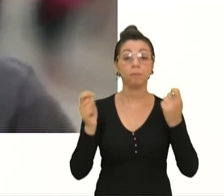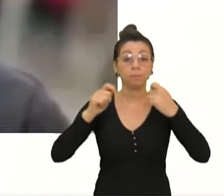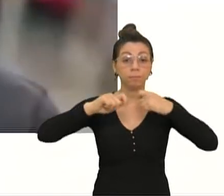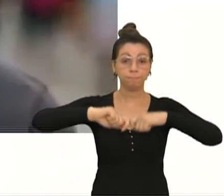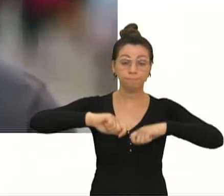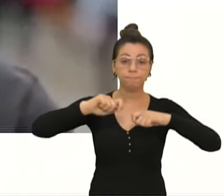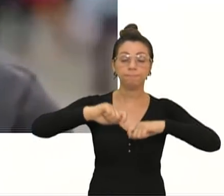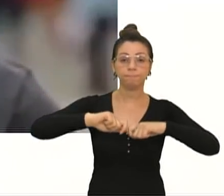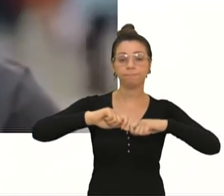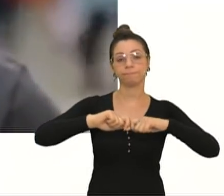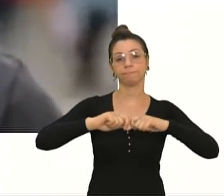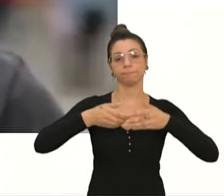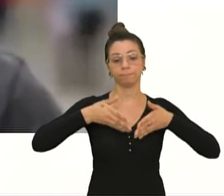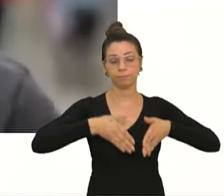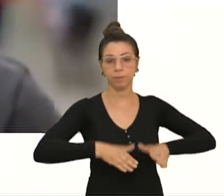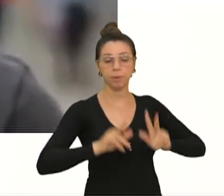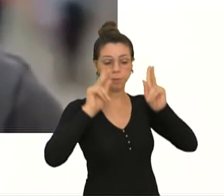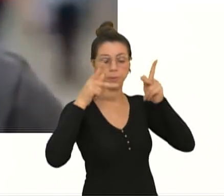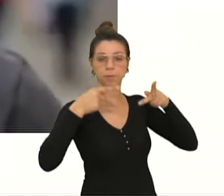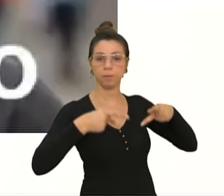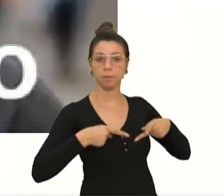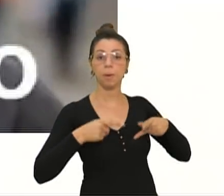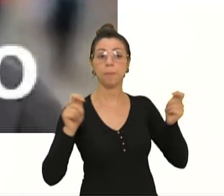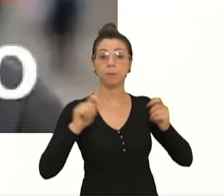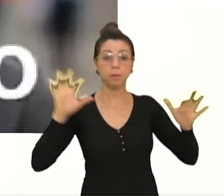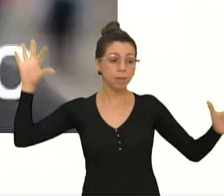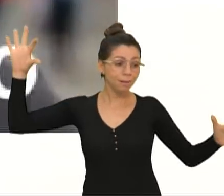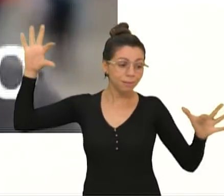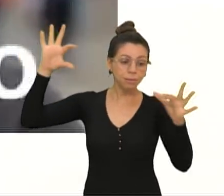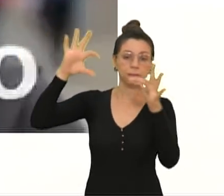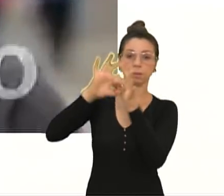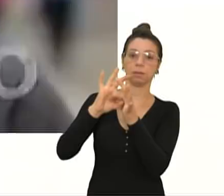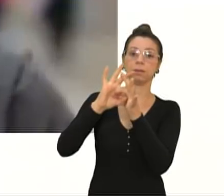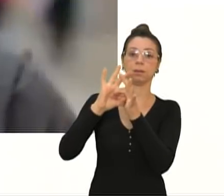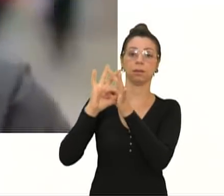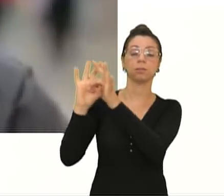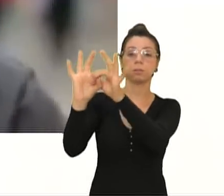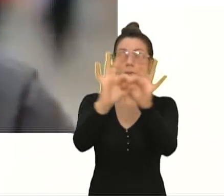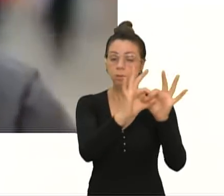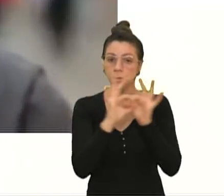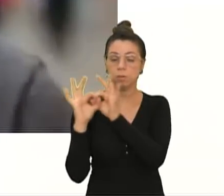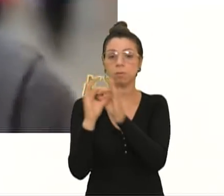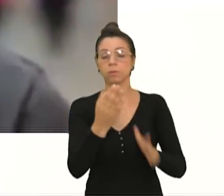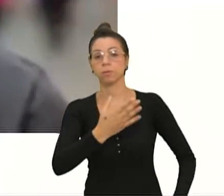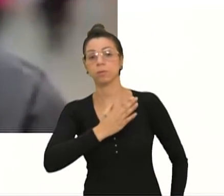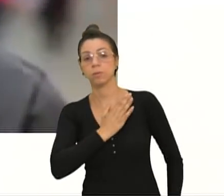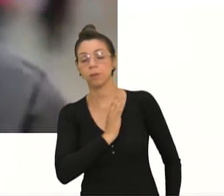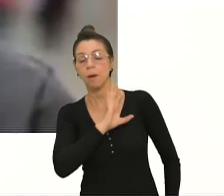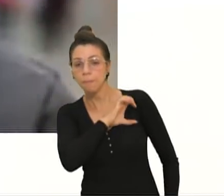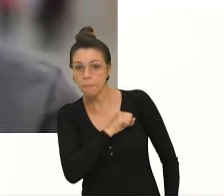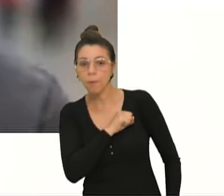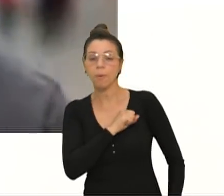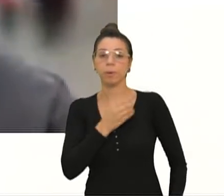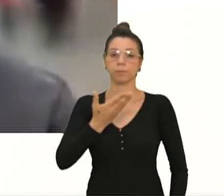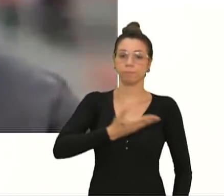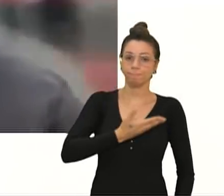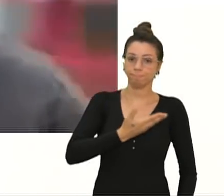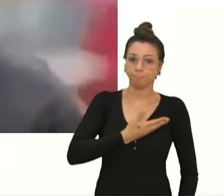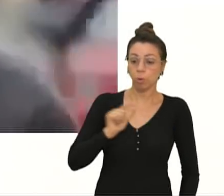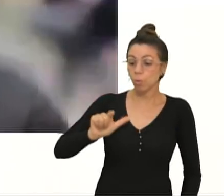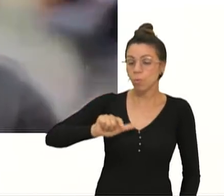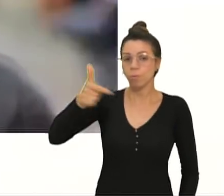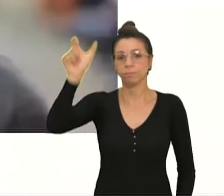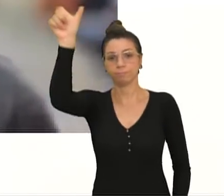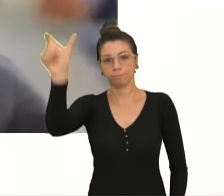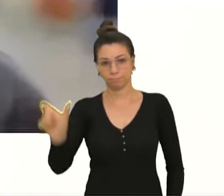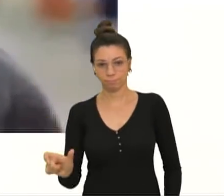precisa, para ser gente, estar diretamente ligado com vínculos de amor, de amizade, de afeto com outra gente.